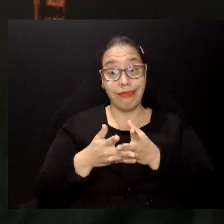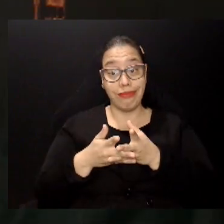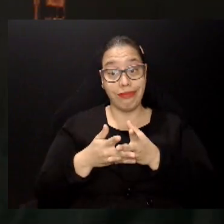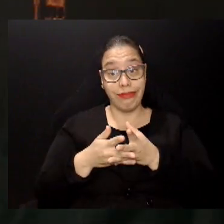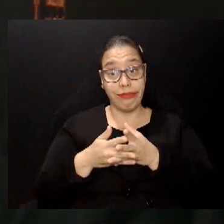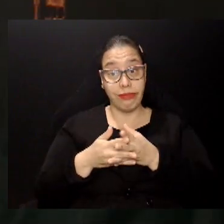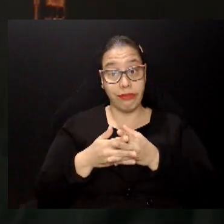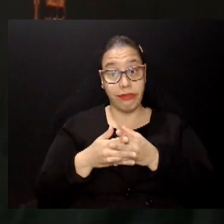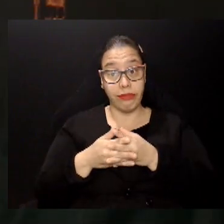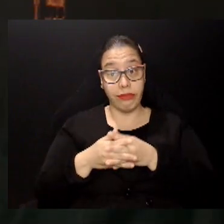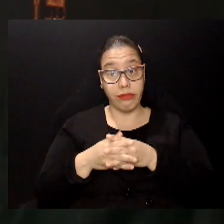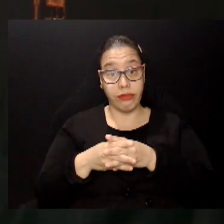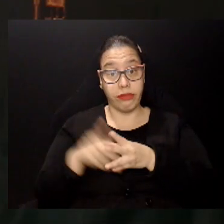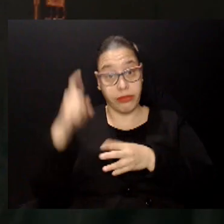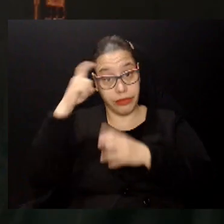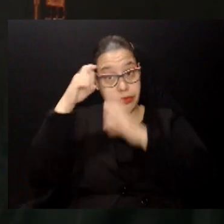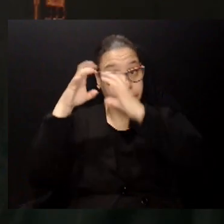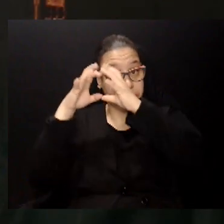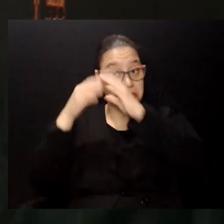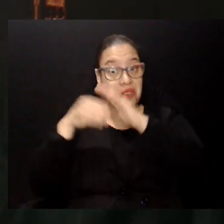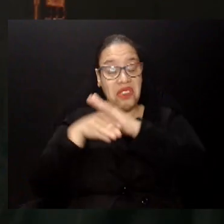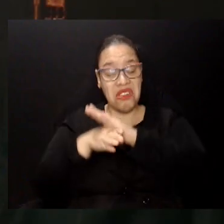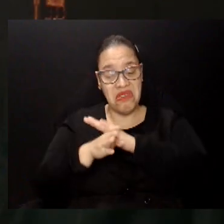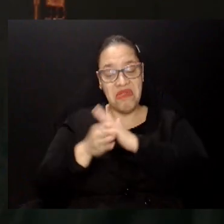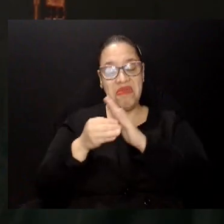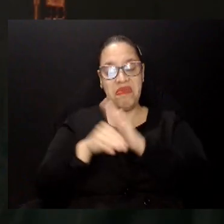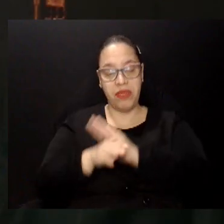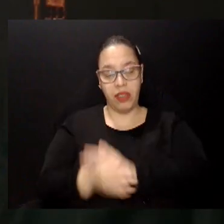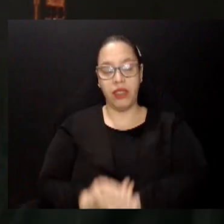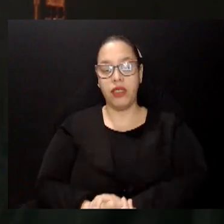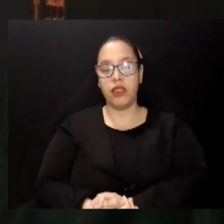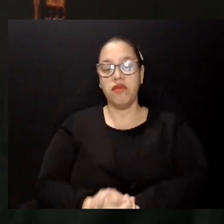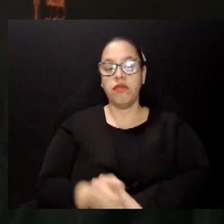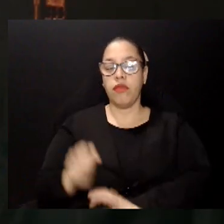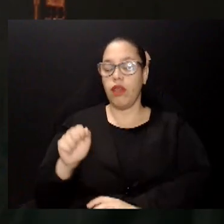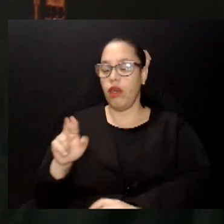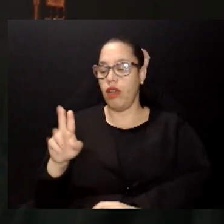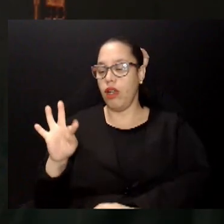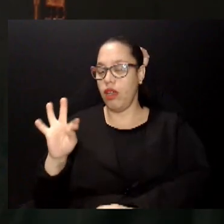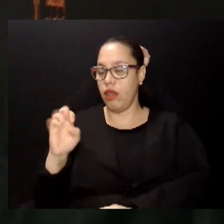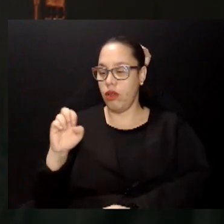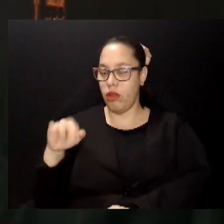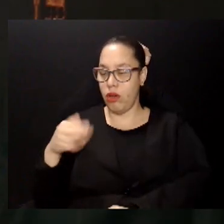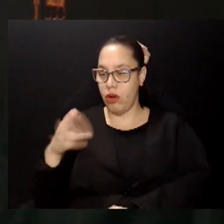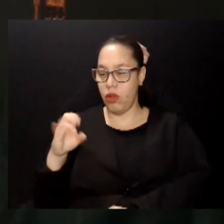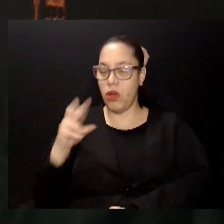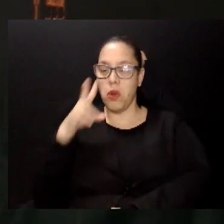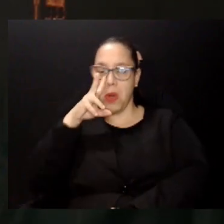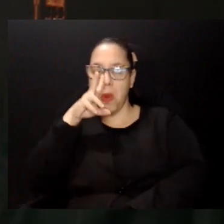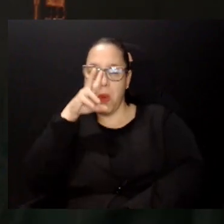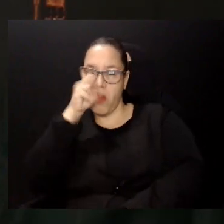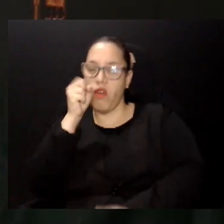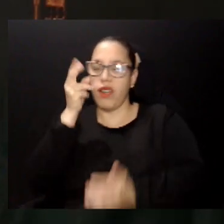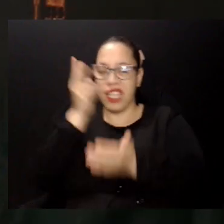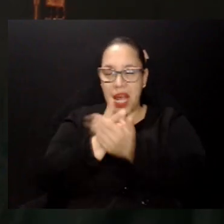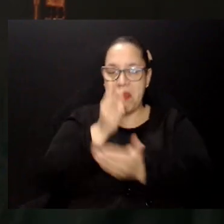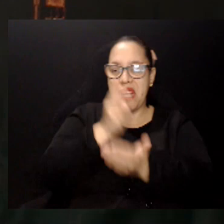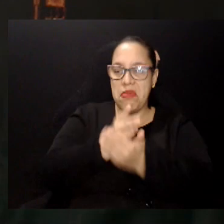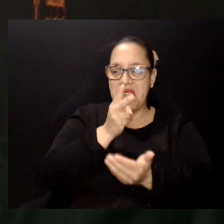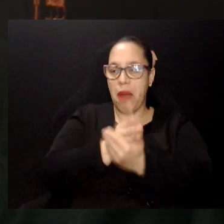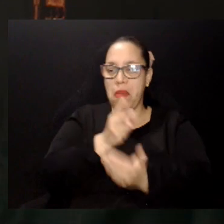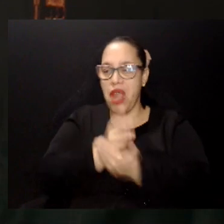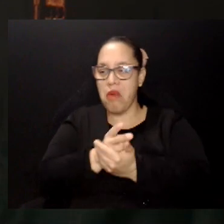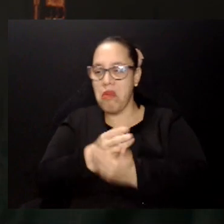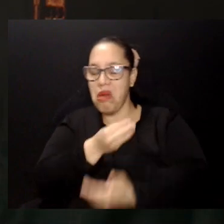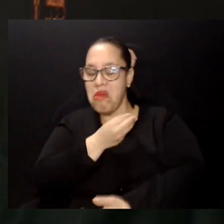nosso cérebro se acostumou, né, com essa autoanulação, esse ser forte o tempo todo, de repente até conviver com esse